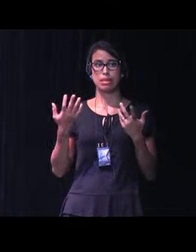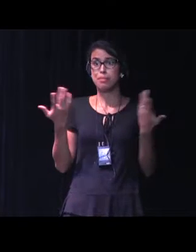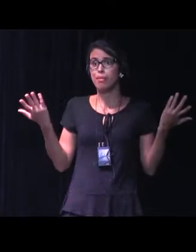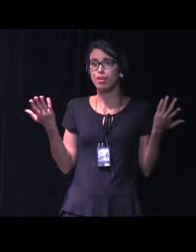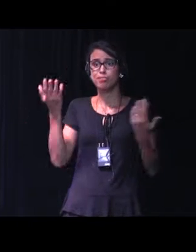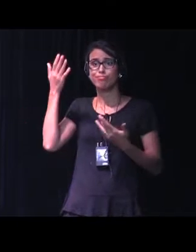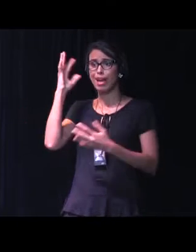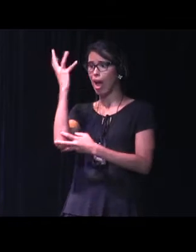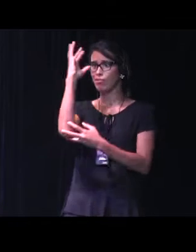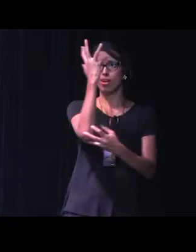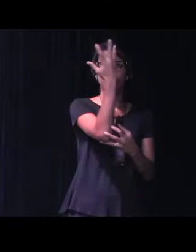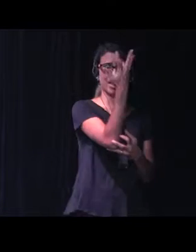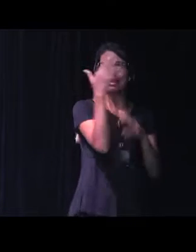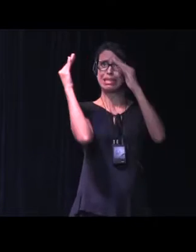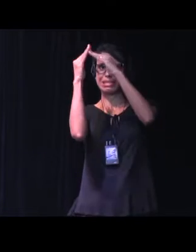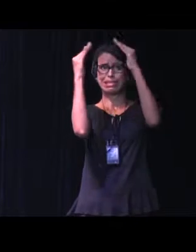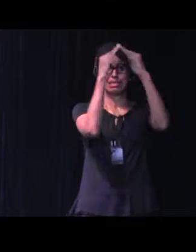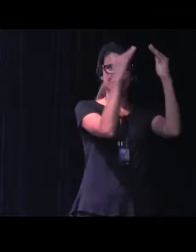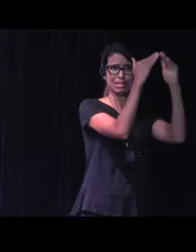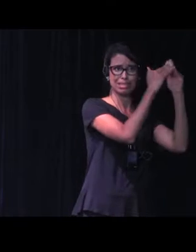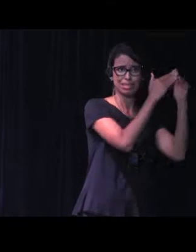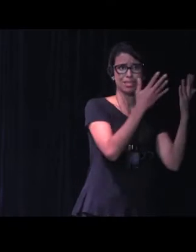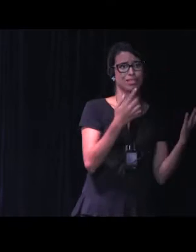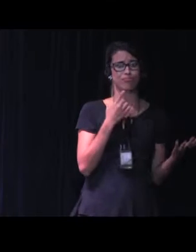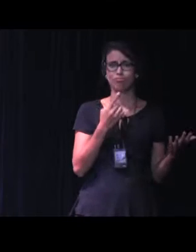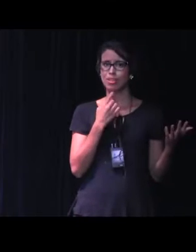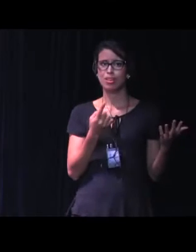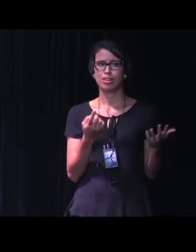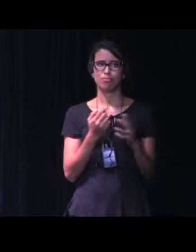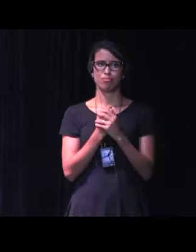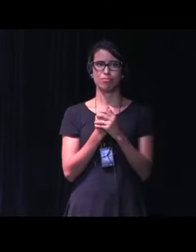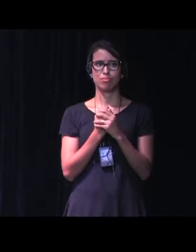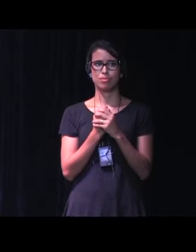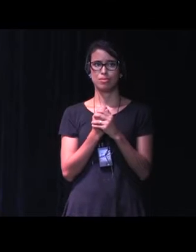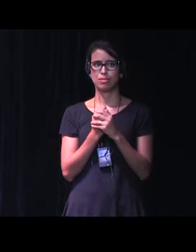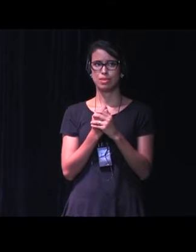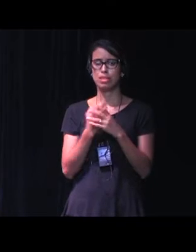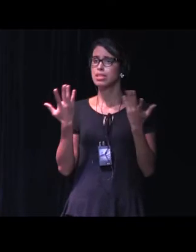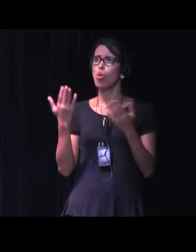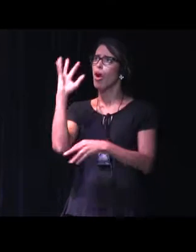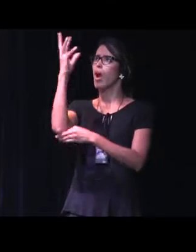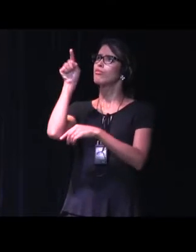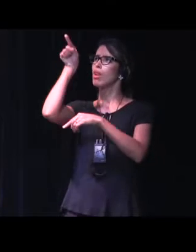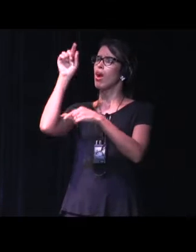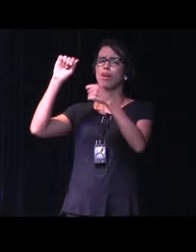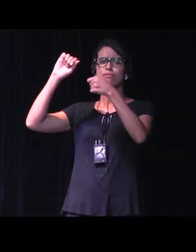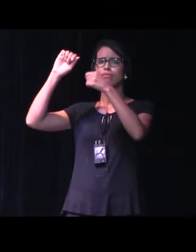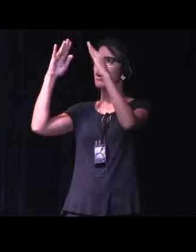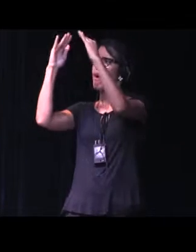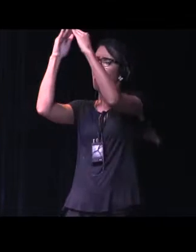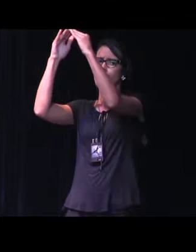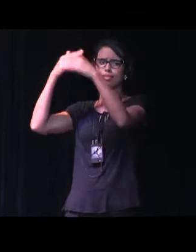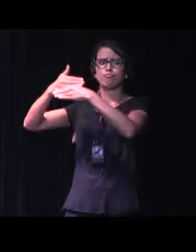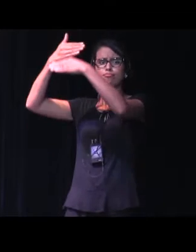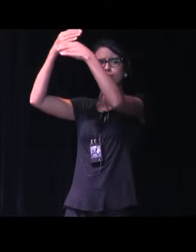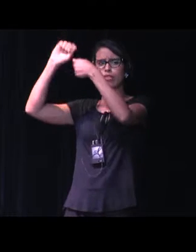na árvore? Ou como fazer uma casa na árvore? Aí nós vemos uma tensão que insinua como fazer uma casa na